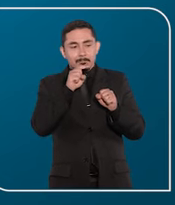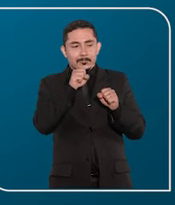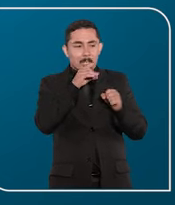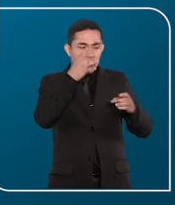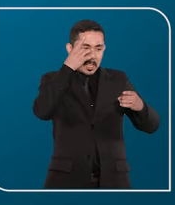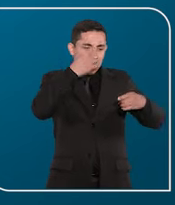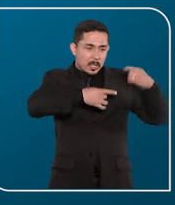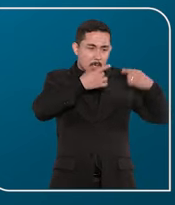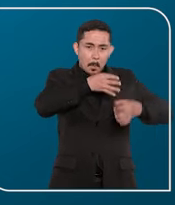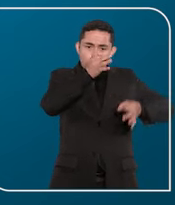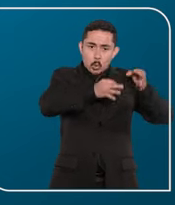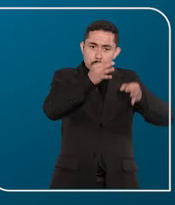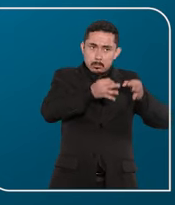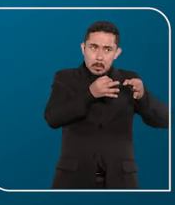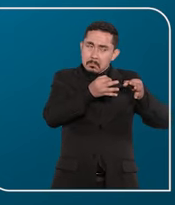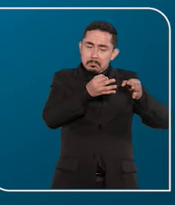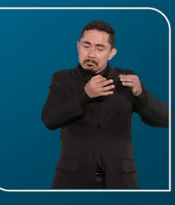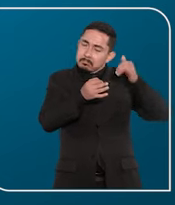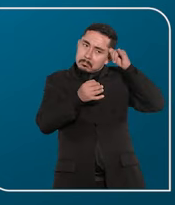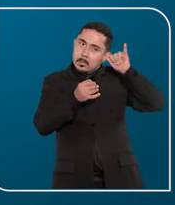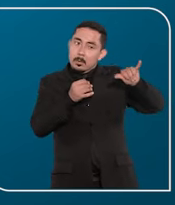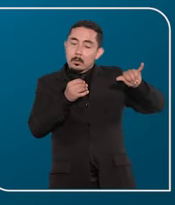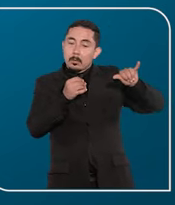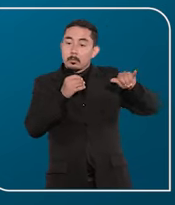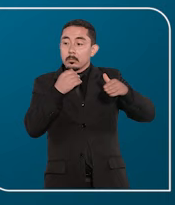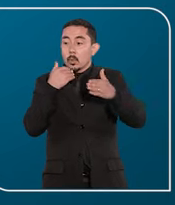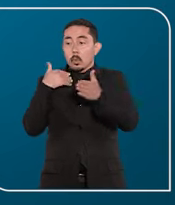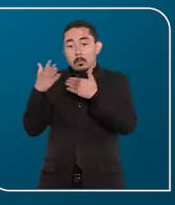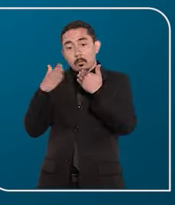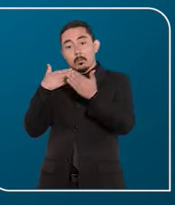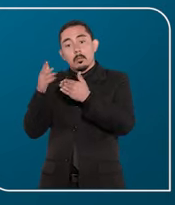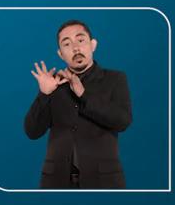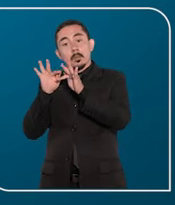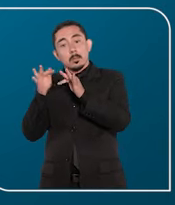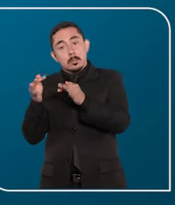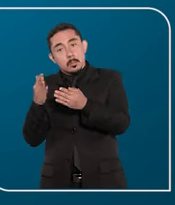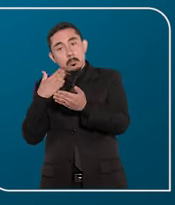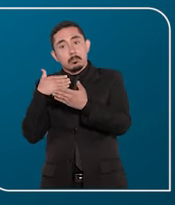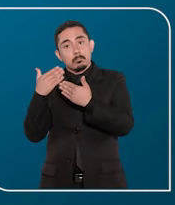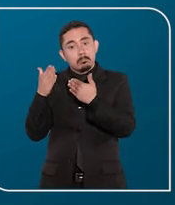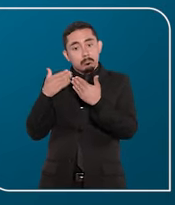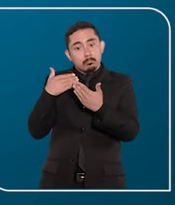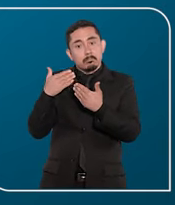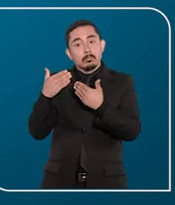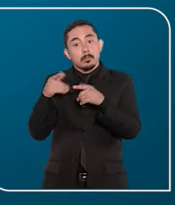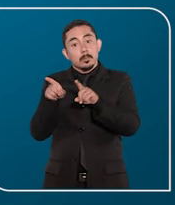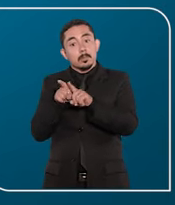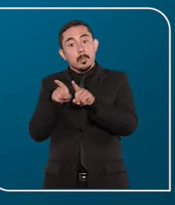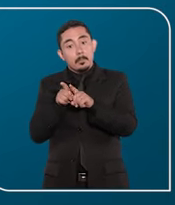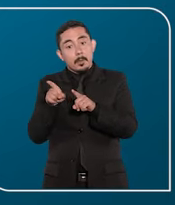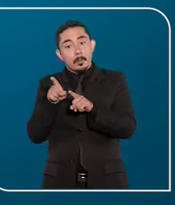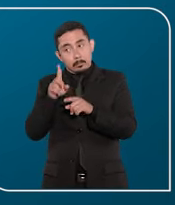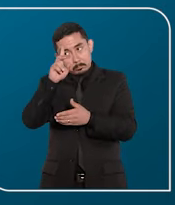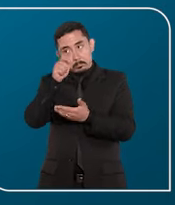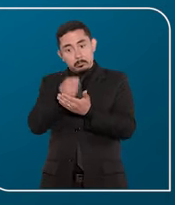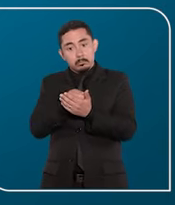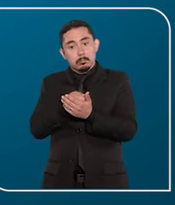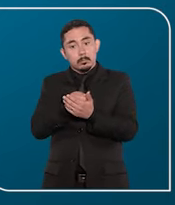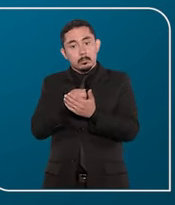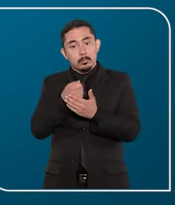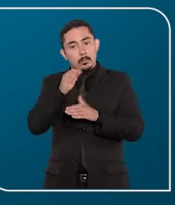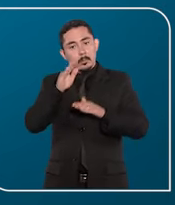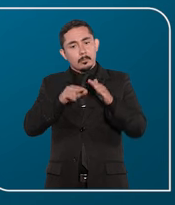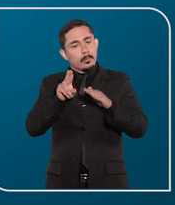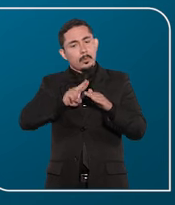judicial e buscar, através da mediação, através da conciliação, através da arbitragem, tão pouco utilizada